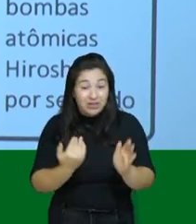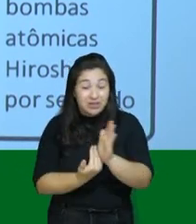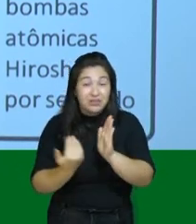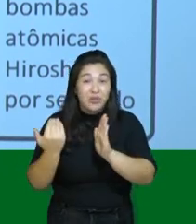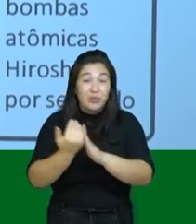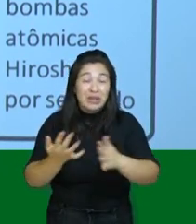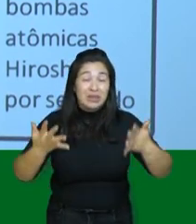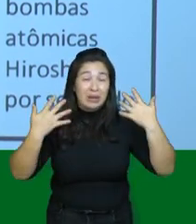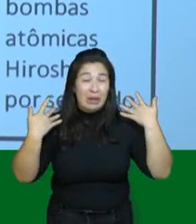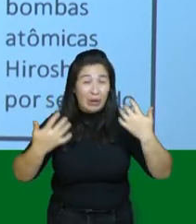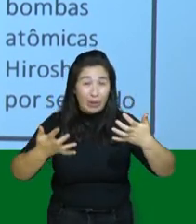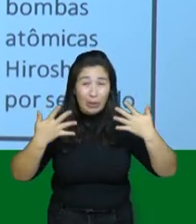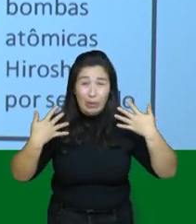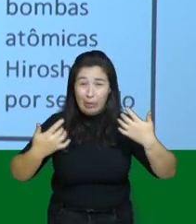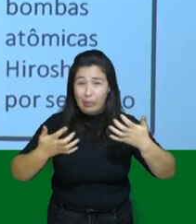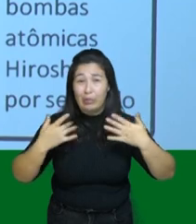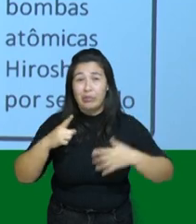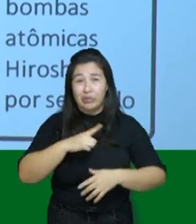calor fica